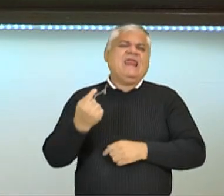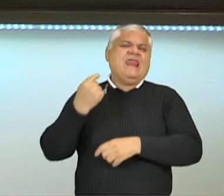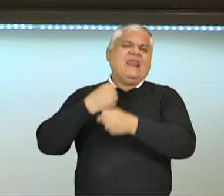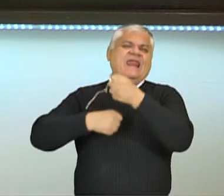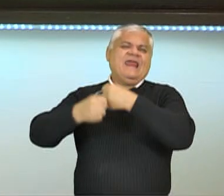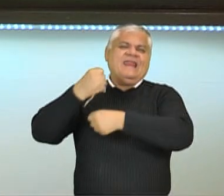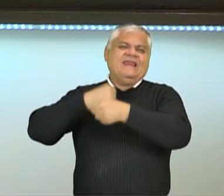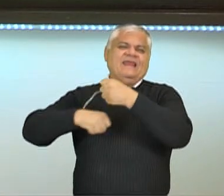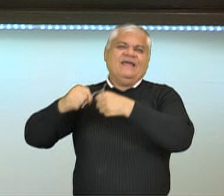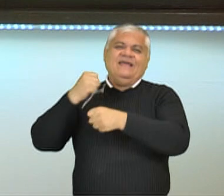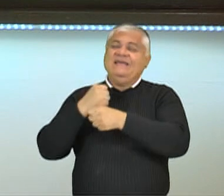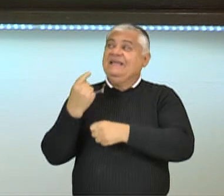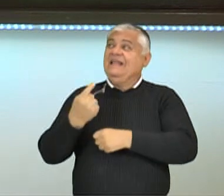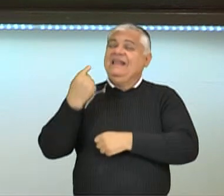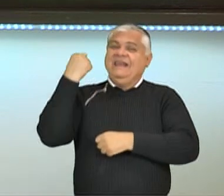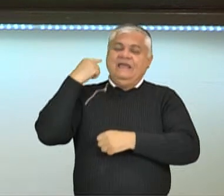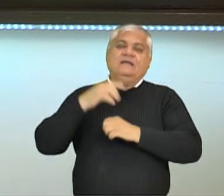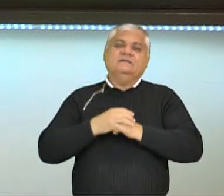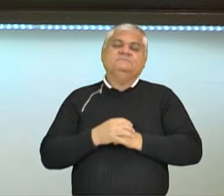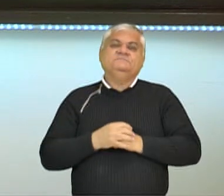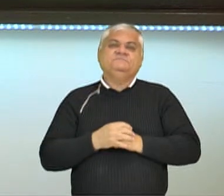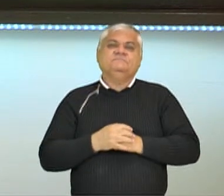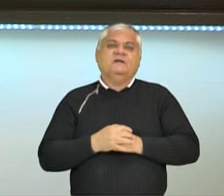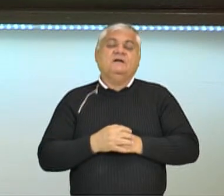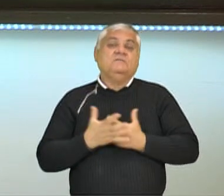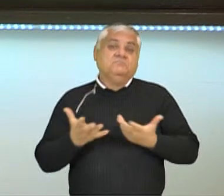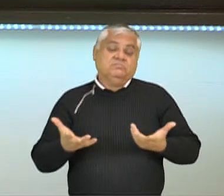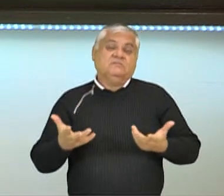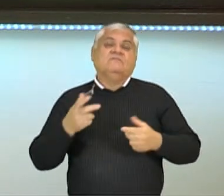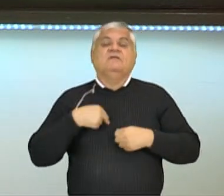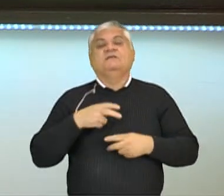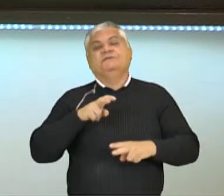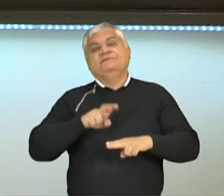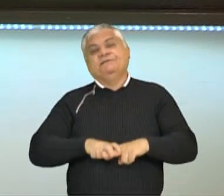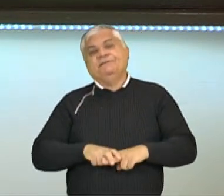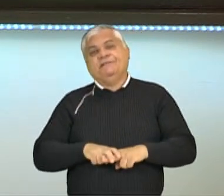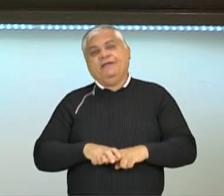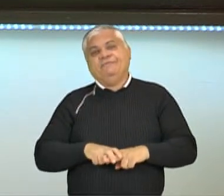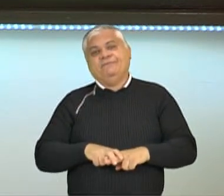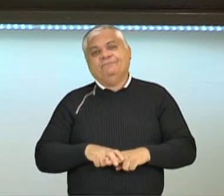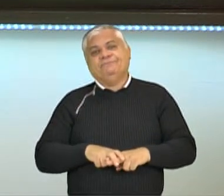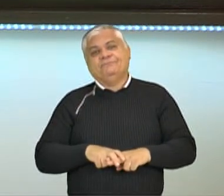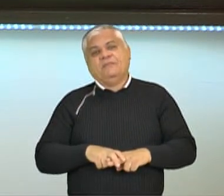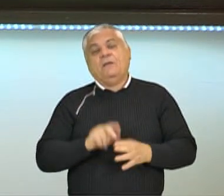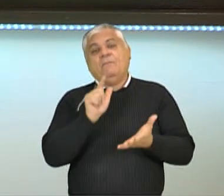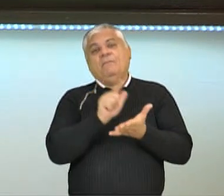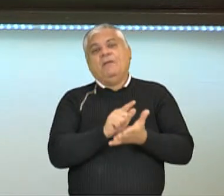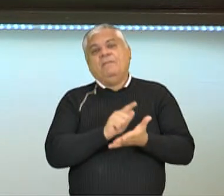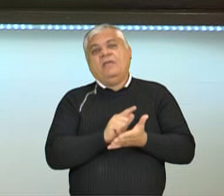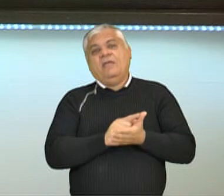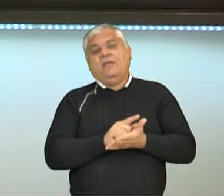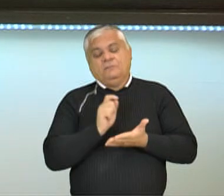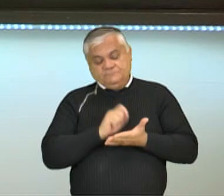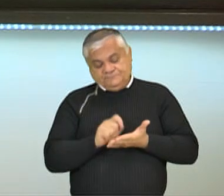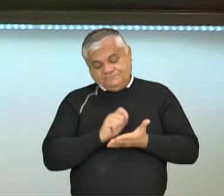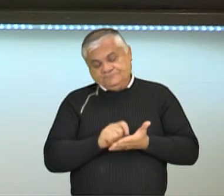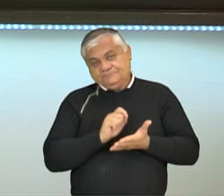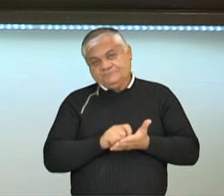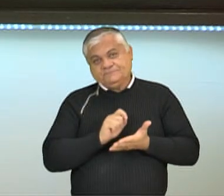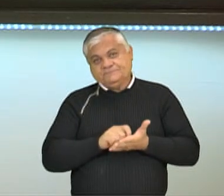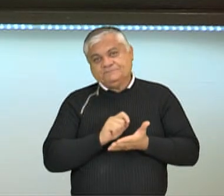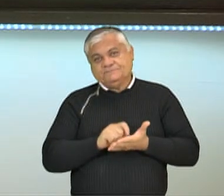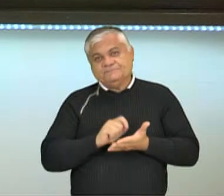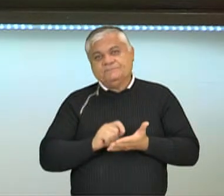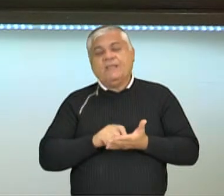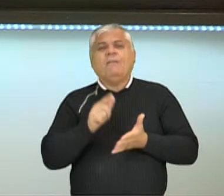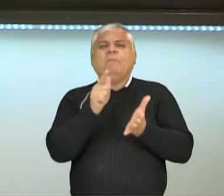exemplo, que a professora de vocês jogava, a gente às vezes que ficava no banco, ficava com um papelzinho, uma planilhazinha que o professor fazia, o